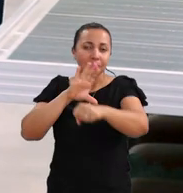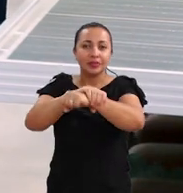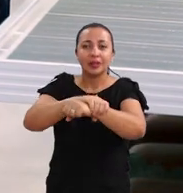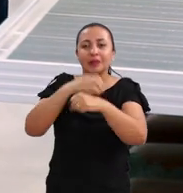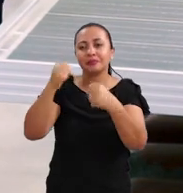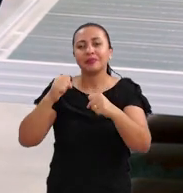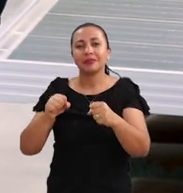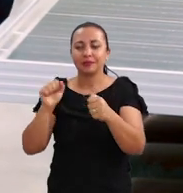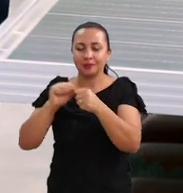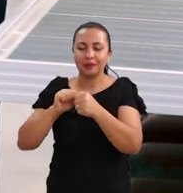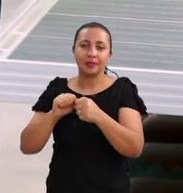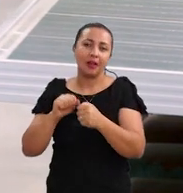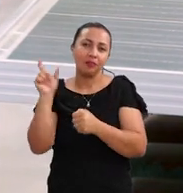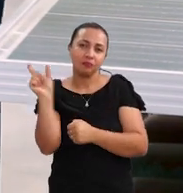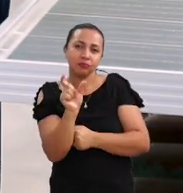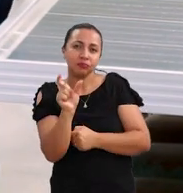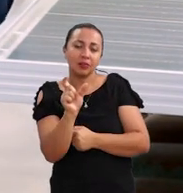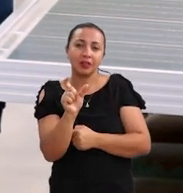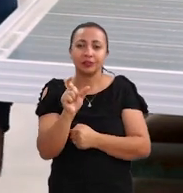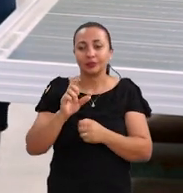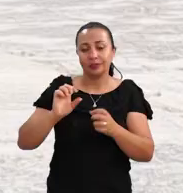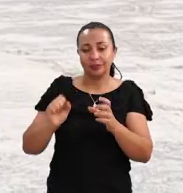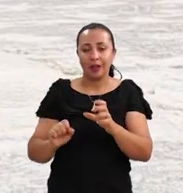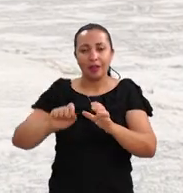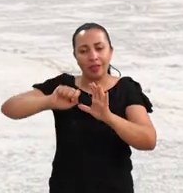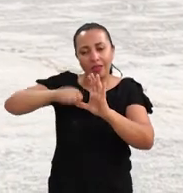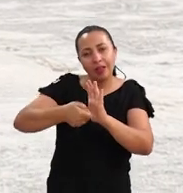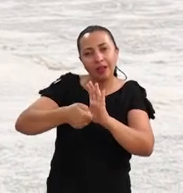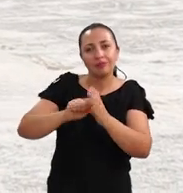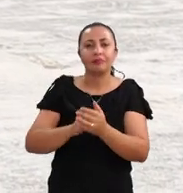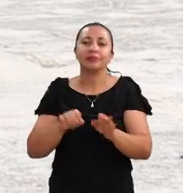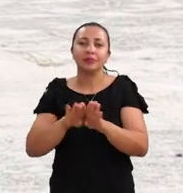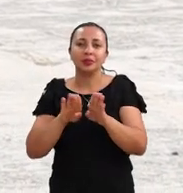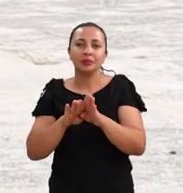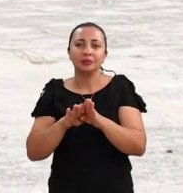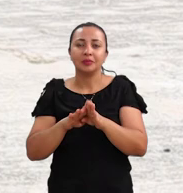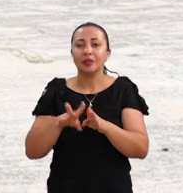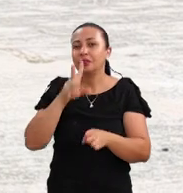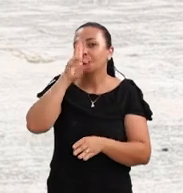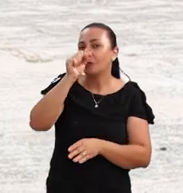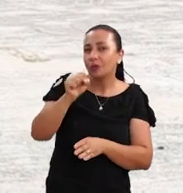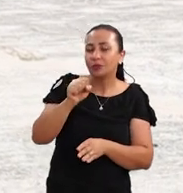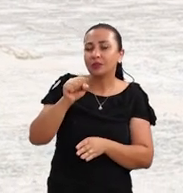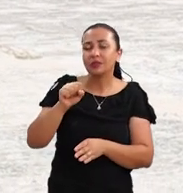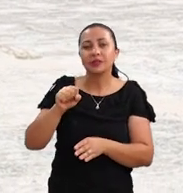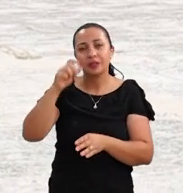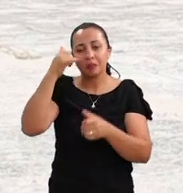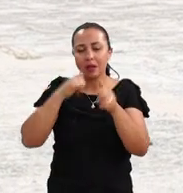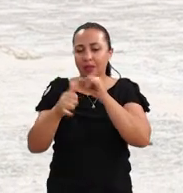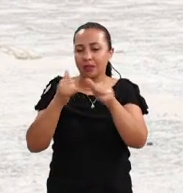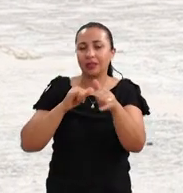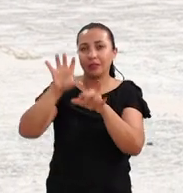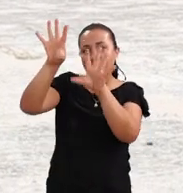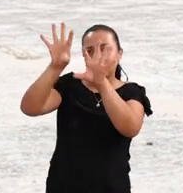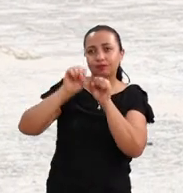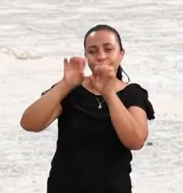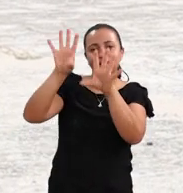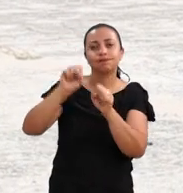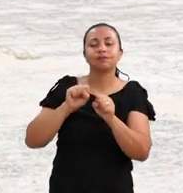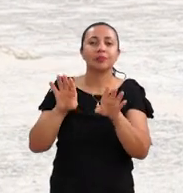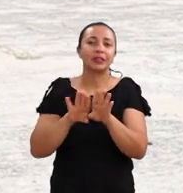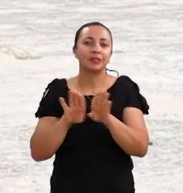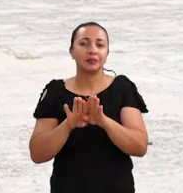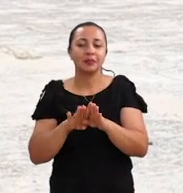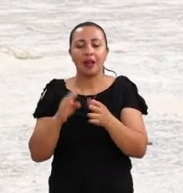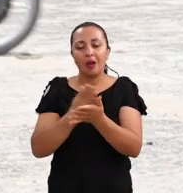real essa ideia. Como, por exemplo, a parte de acionamento, a parte de rastreamento de máxima potência para extrair o máximo possível de energia desse